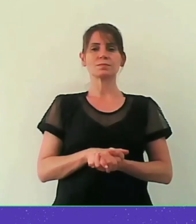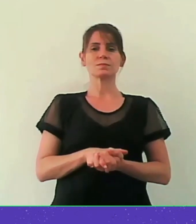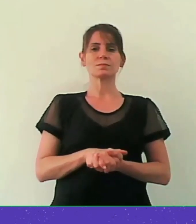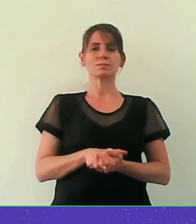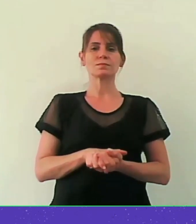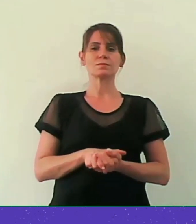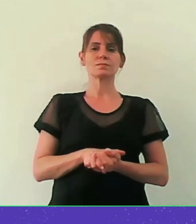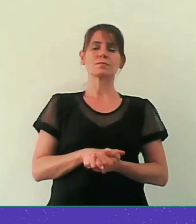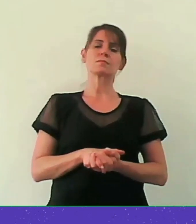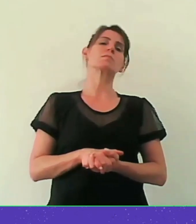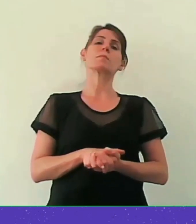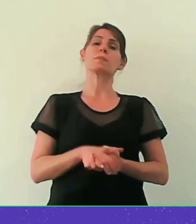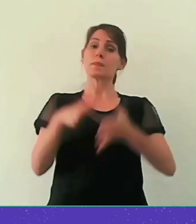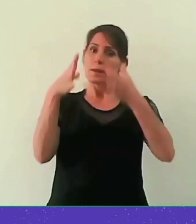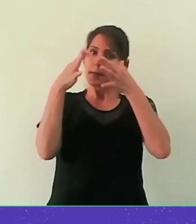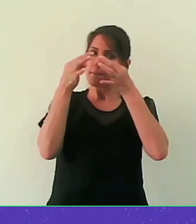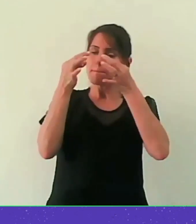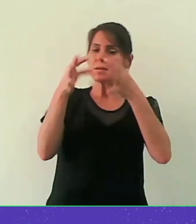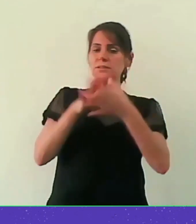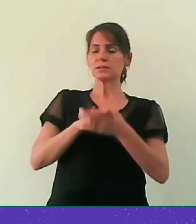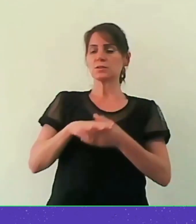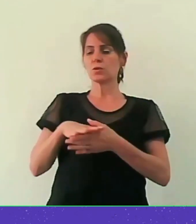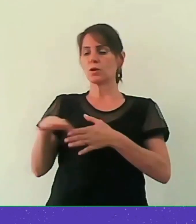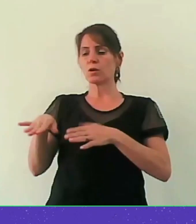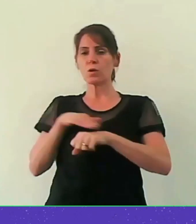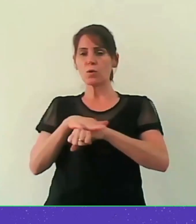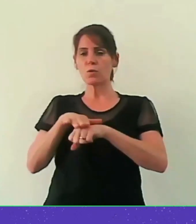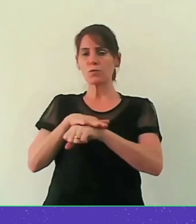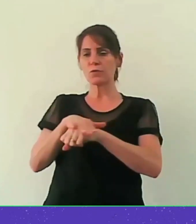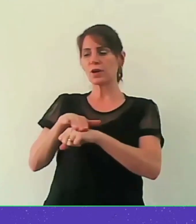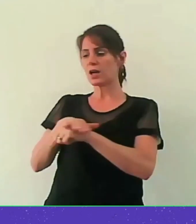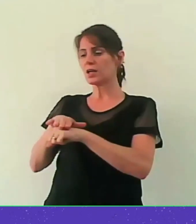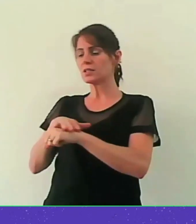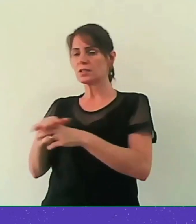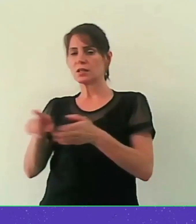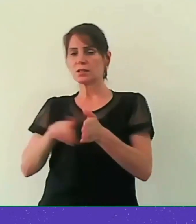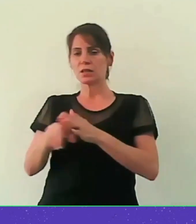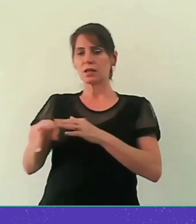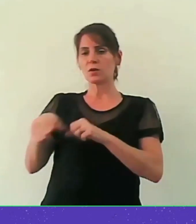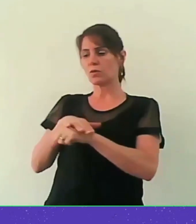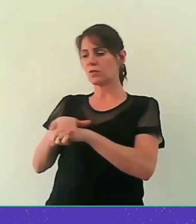Discutem um pouco entre vocês. Pega os conhecimentos.